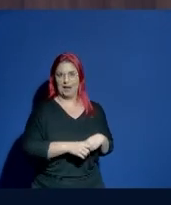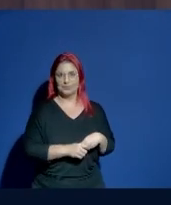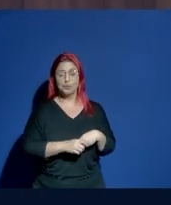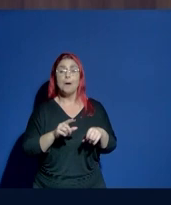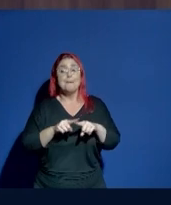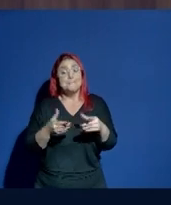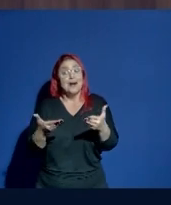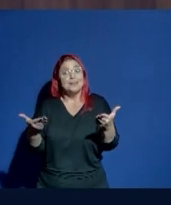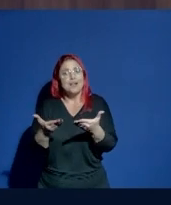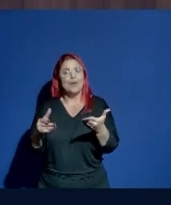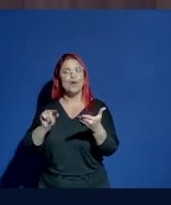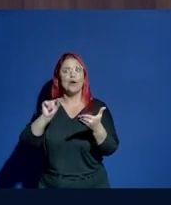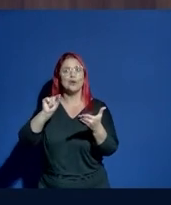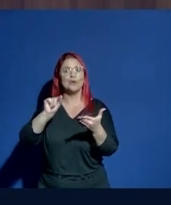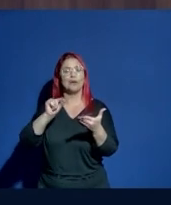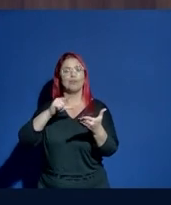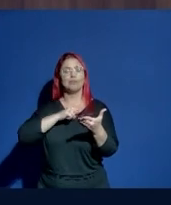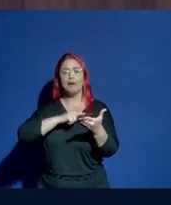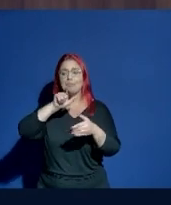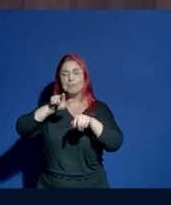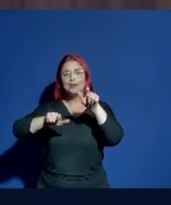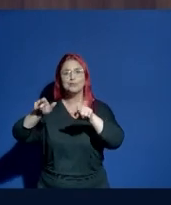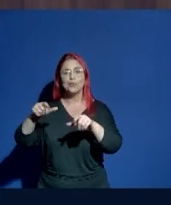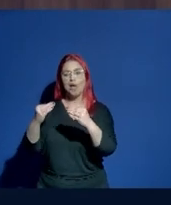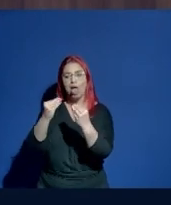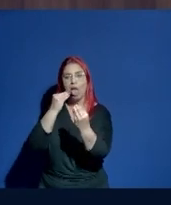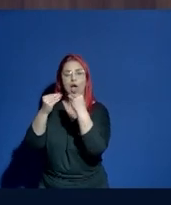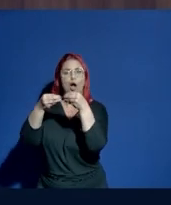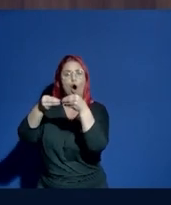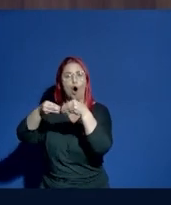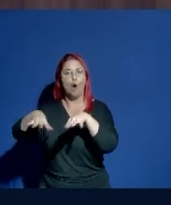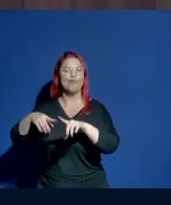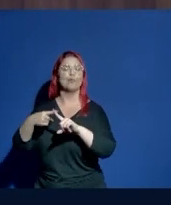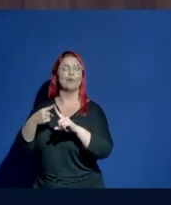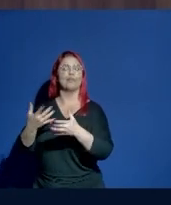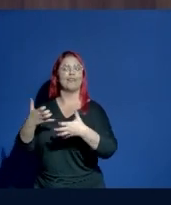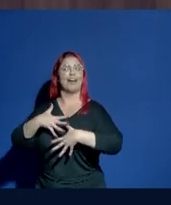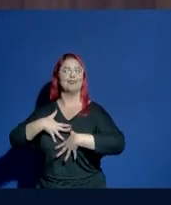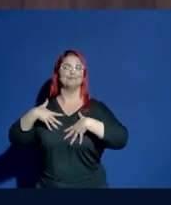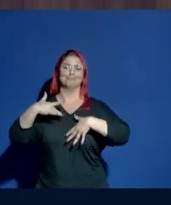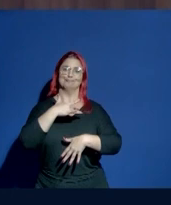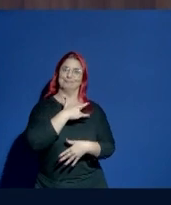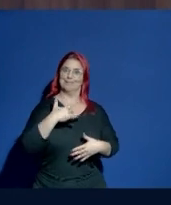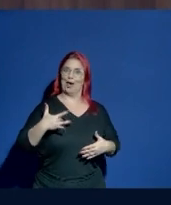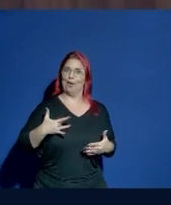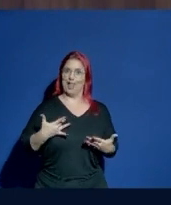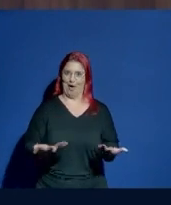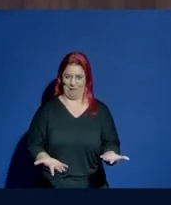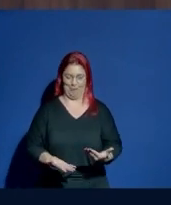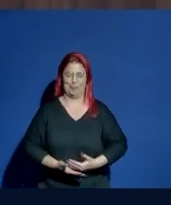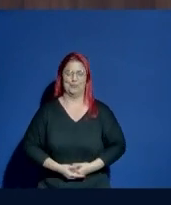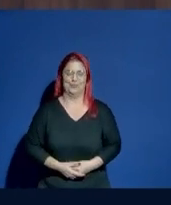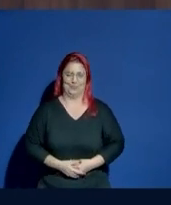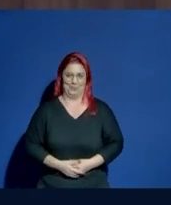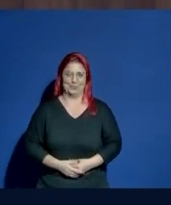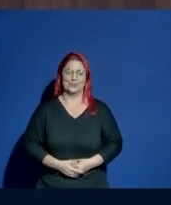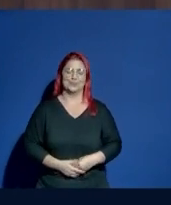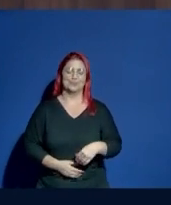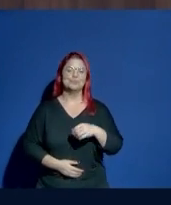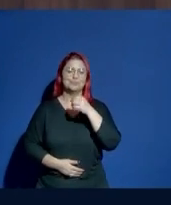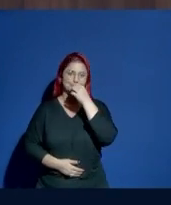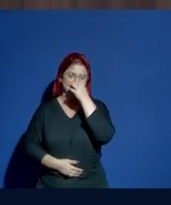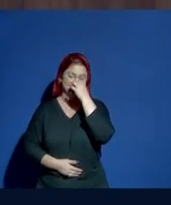também traz um monte de gente que são aquelas pessoas que querem ficar mais saudáveis.